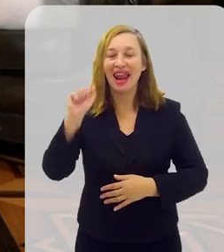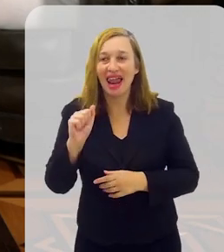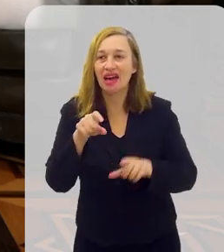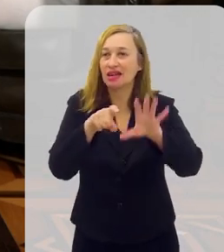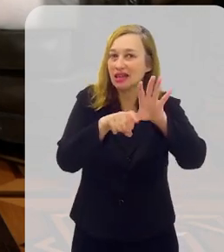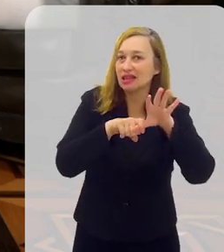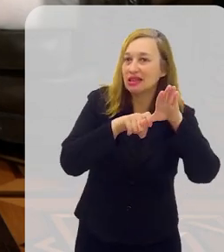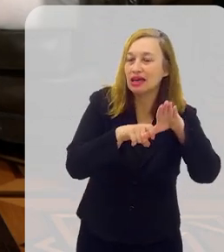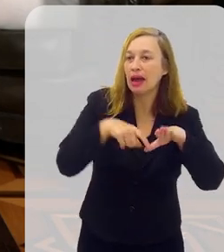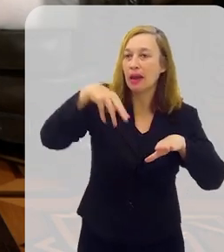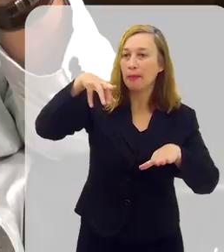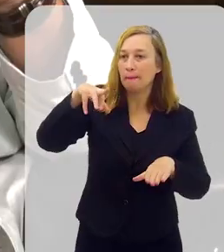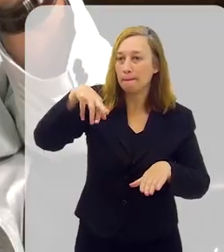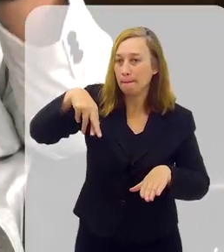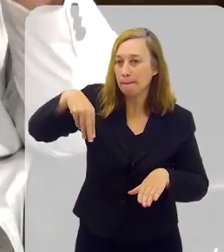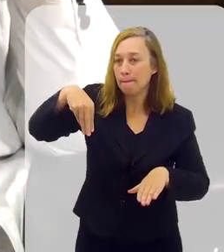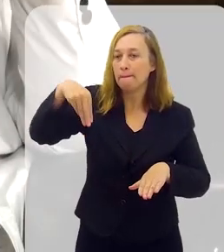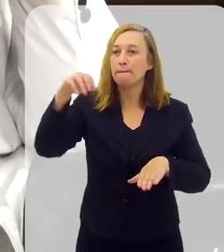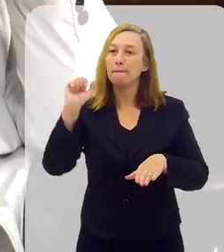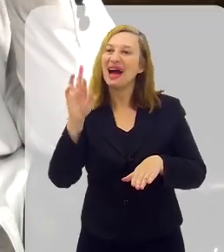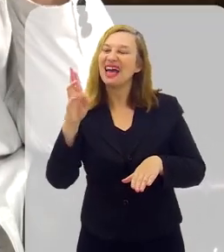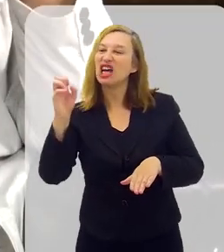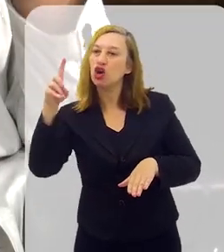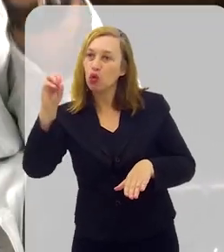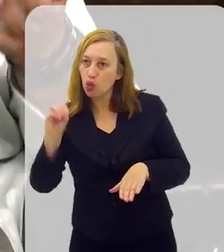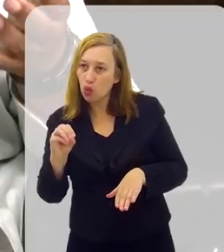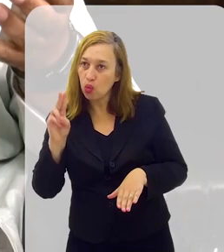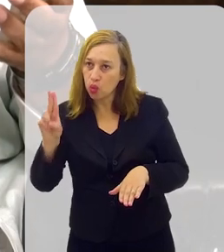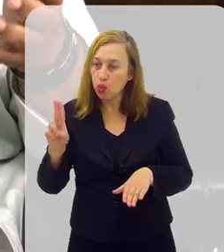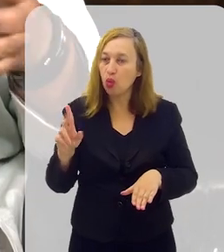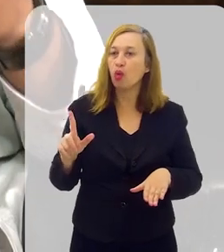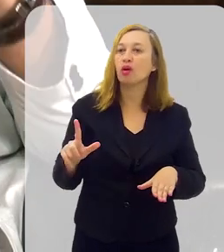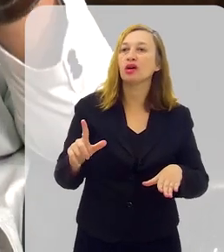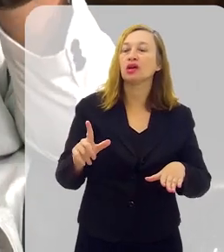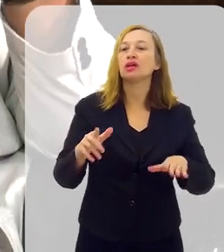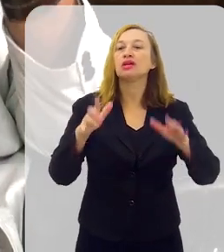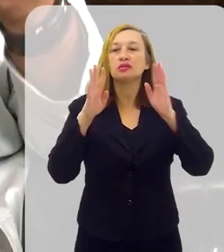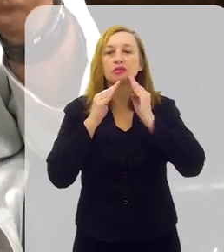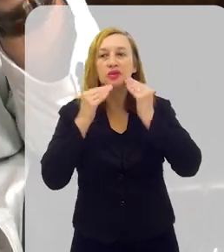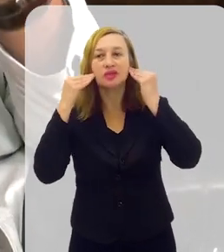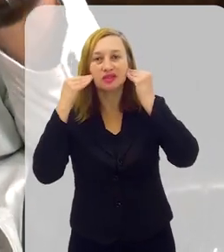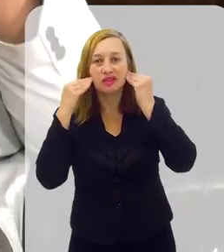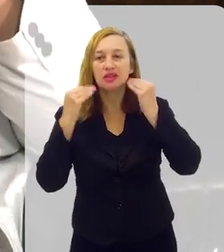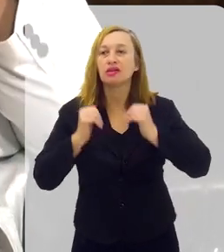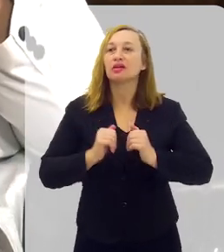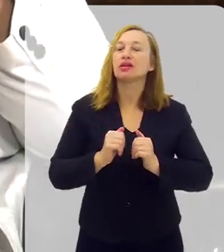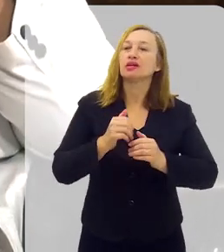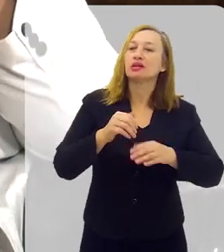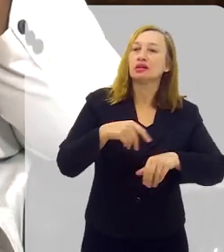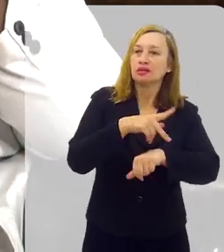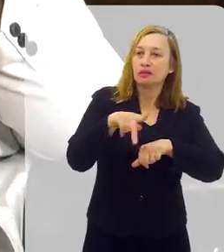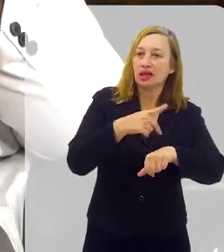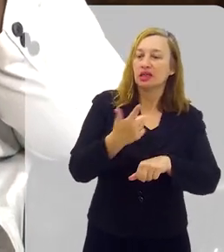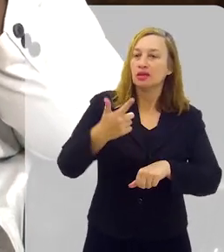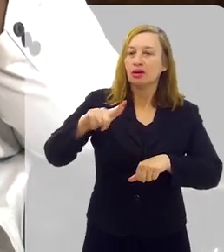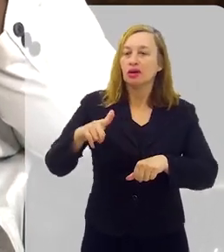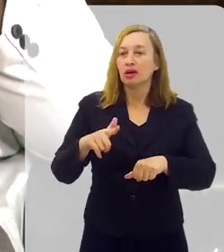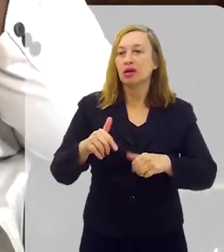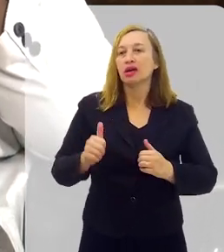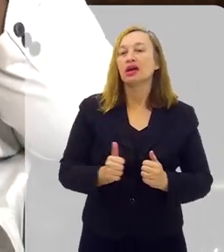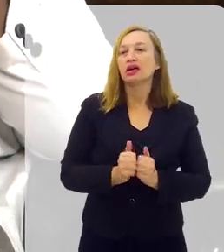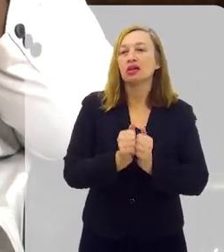aproveita e manda um abraço para Bela em Angola, para Marilu e Moçambique, que são amigos, que estão caminhando com a gente em um